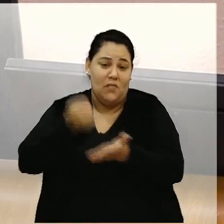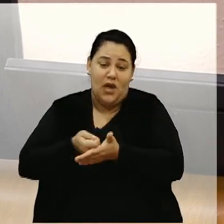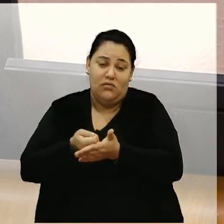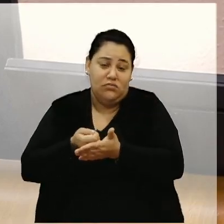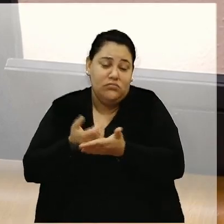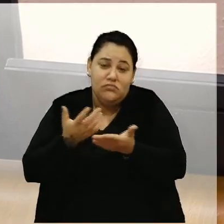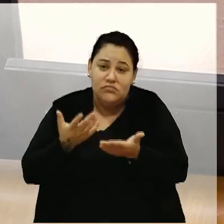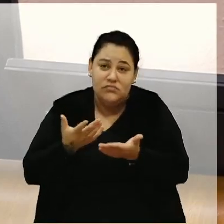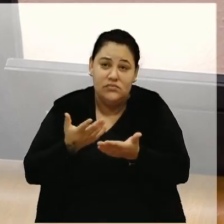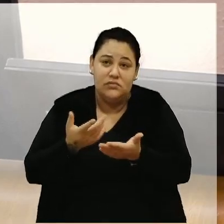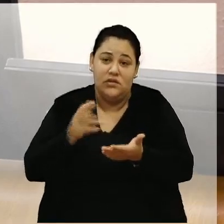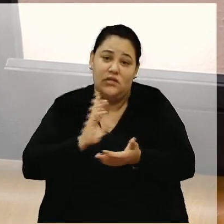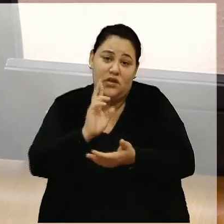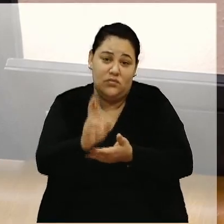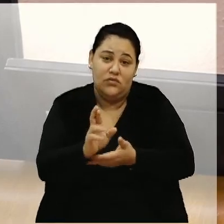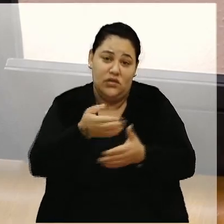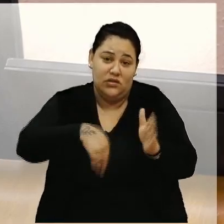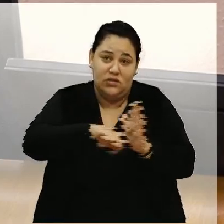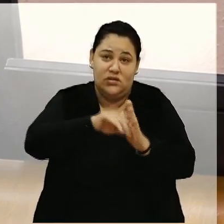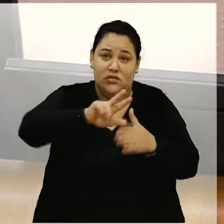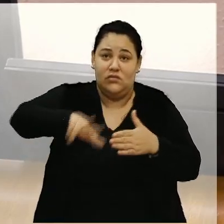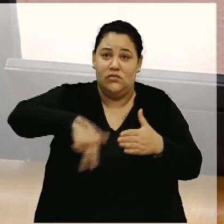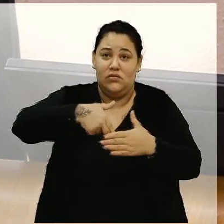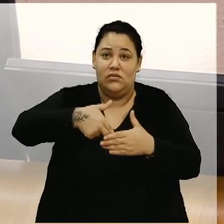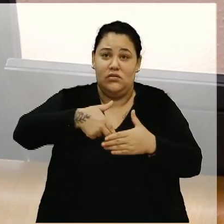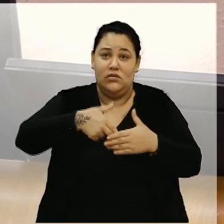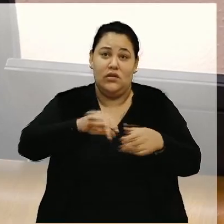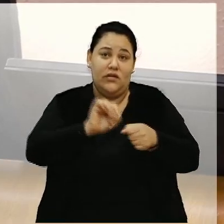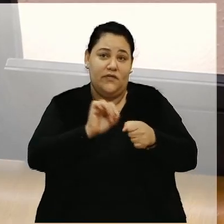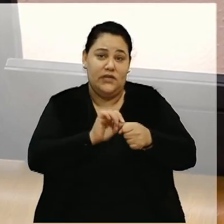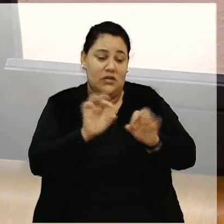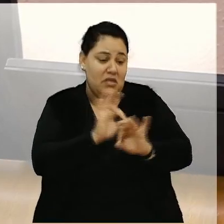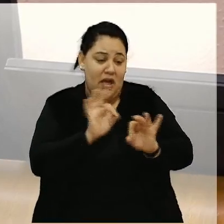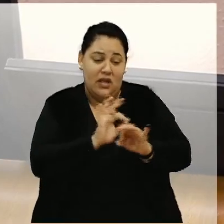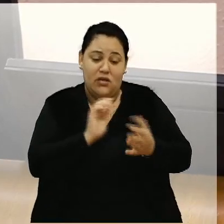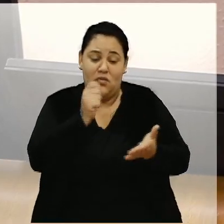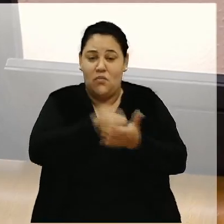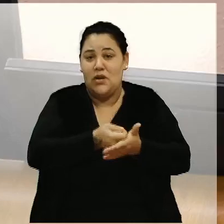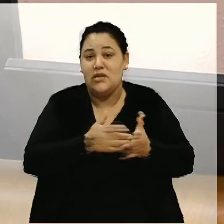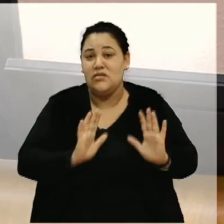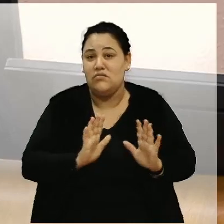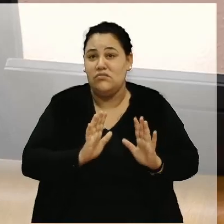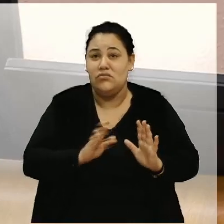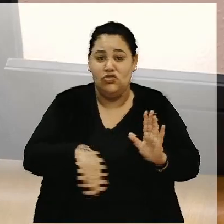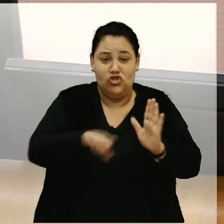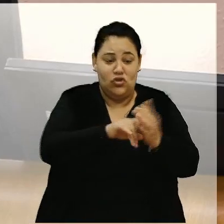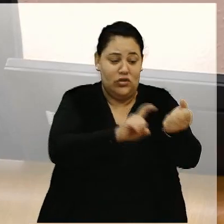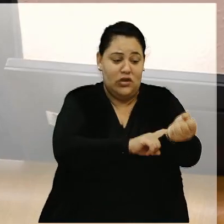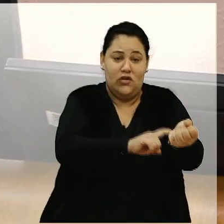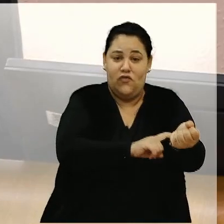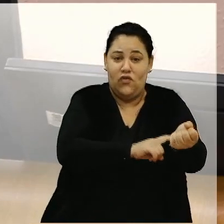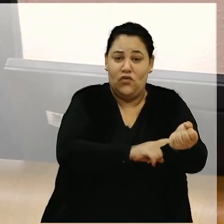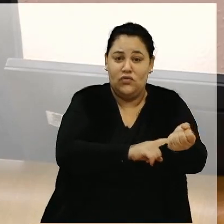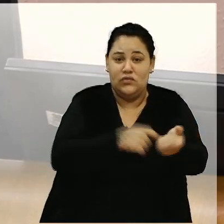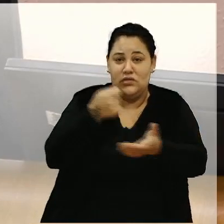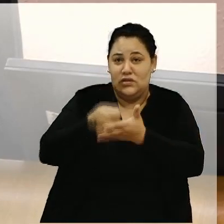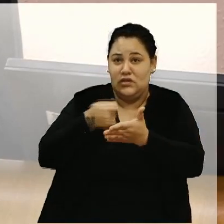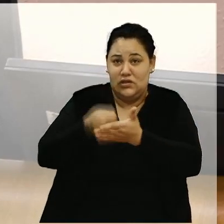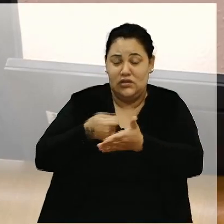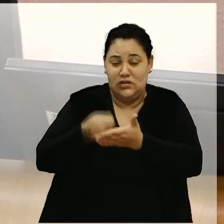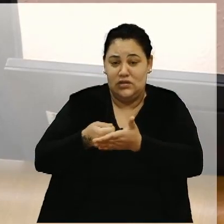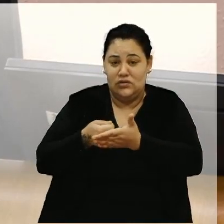pago para responder. Ele não estava fazendo nada mais do que a obrigação dele. Chegou nervoso, chegou tentando tirar as prerrogativas do vereador